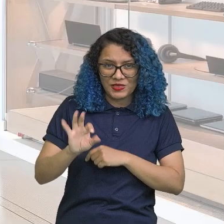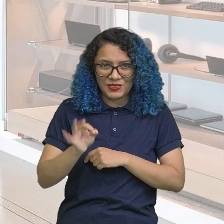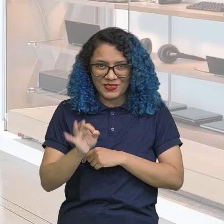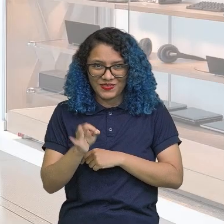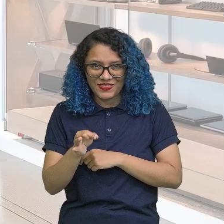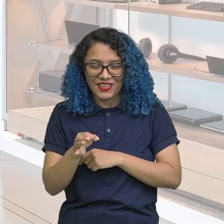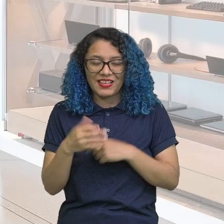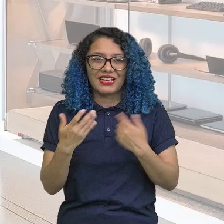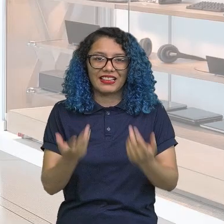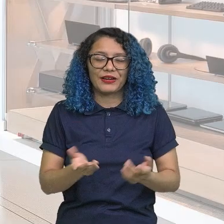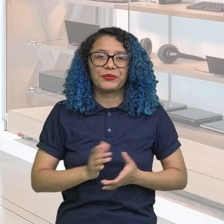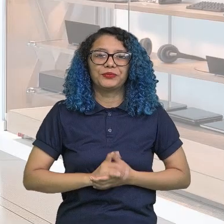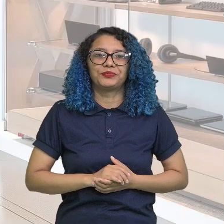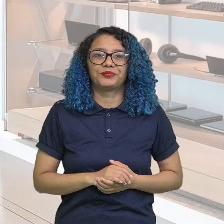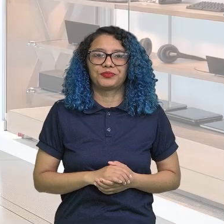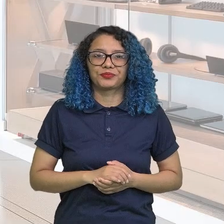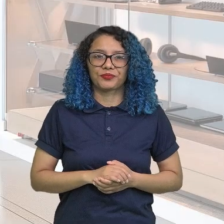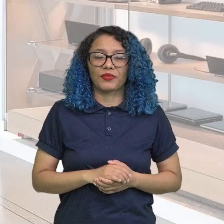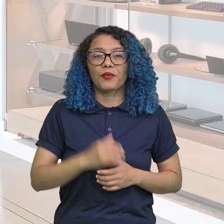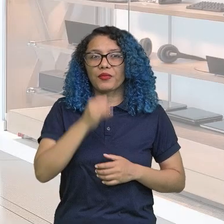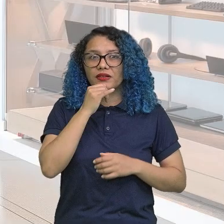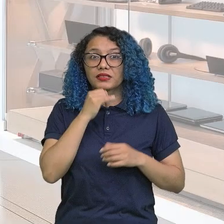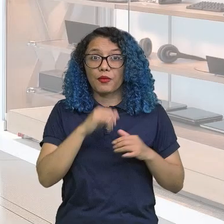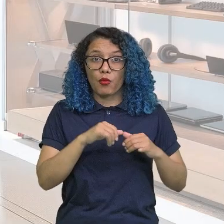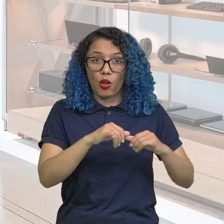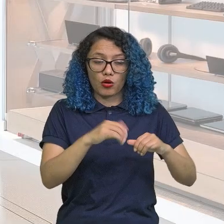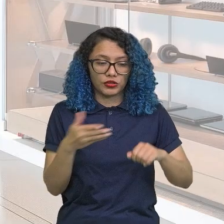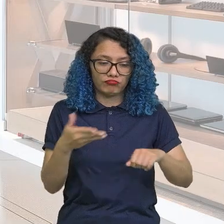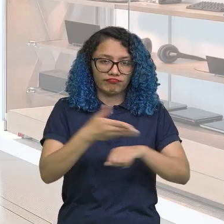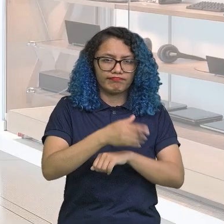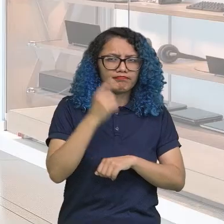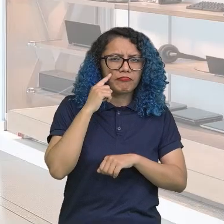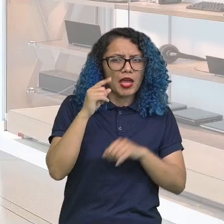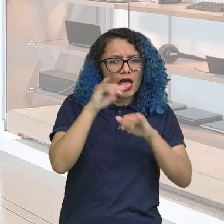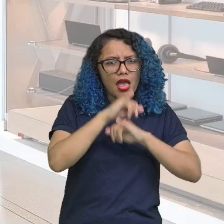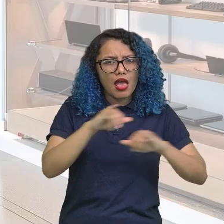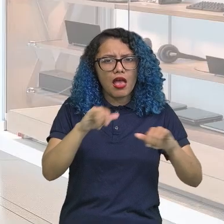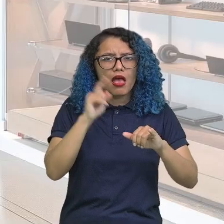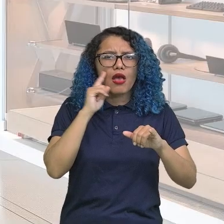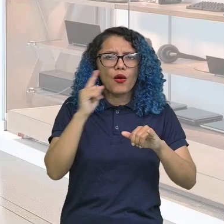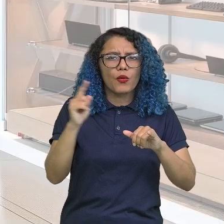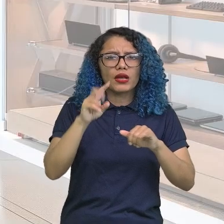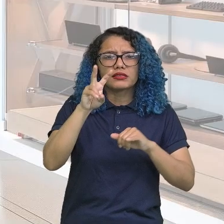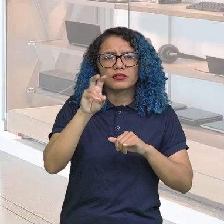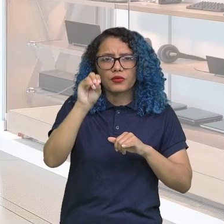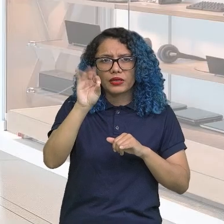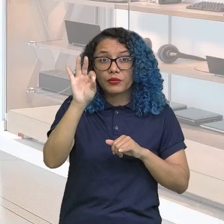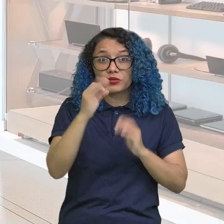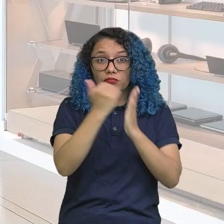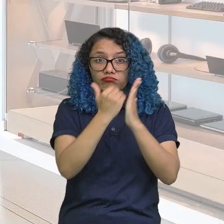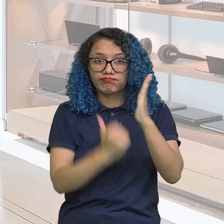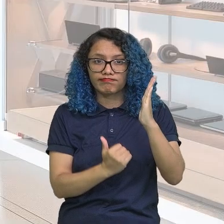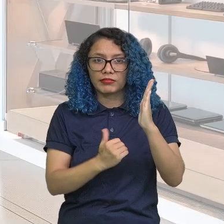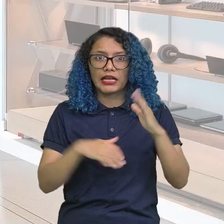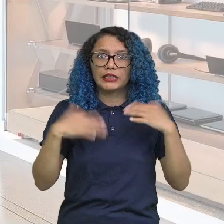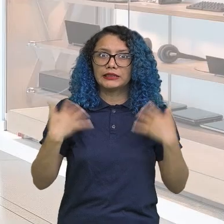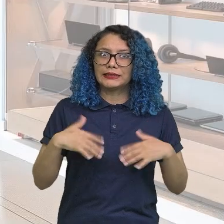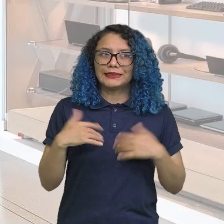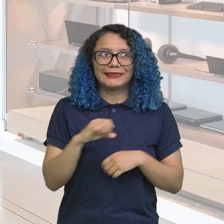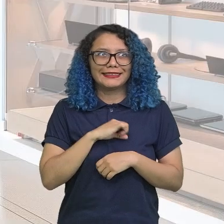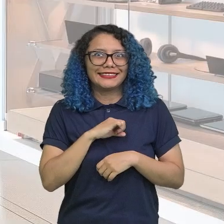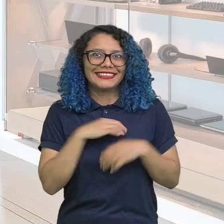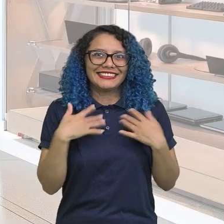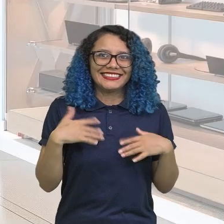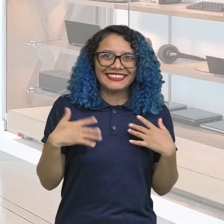conversar aqui à parte. A gente entra numa loja, a gente vê esse anúncio aí de 50% de desconto, o que é que a gente faz? O coração assim dispara de